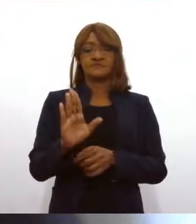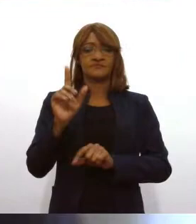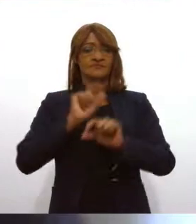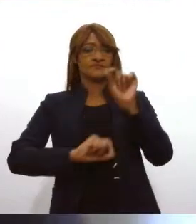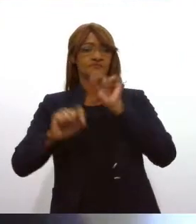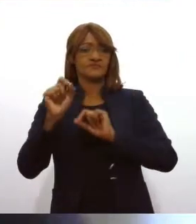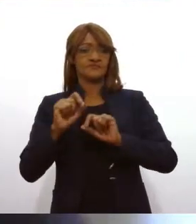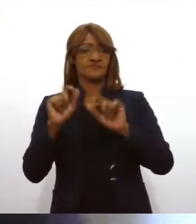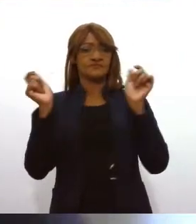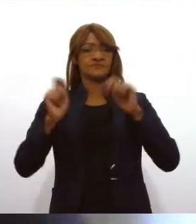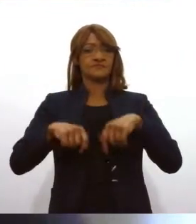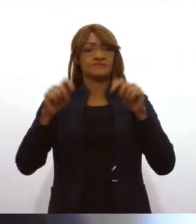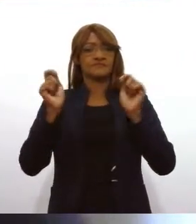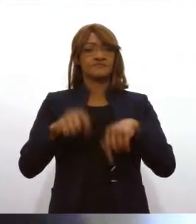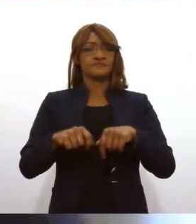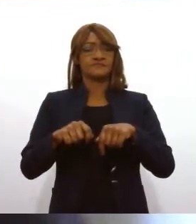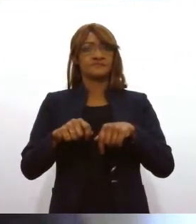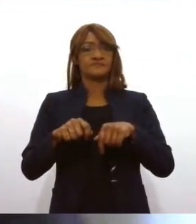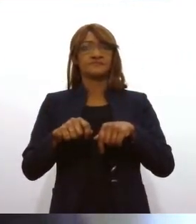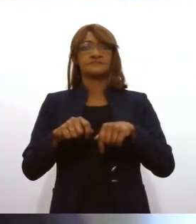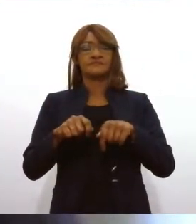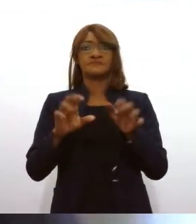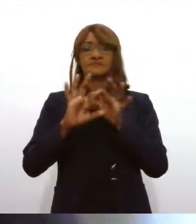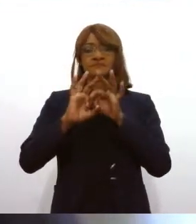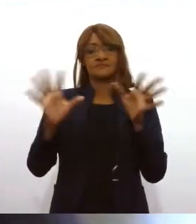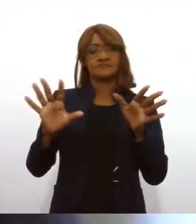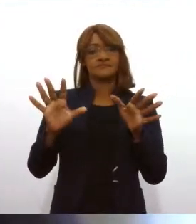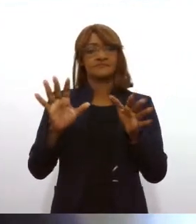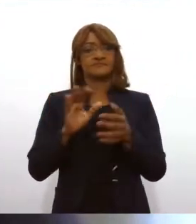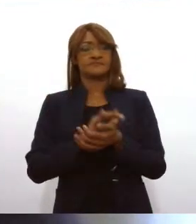liberar algumas apresentações, ainda que de forma